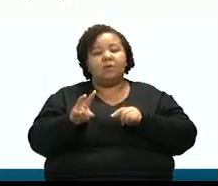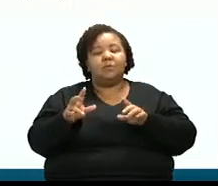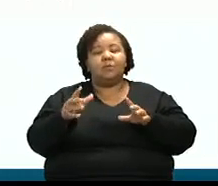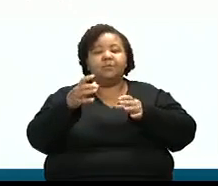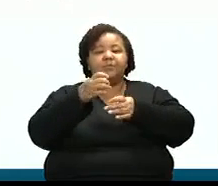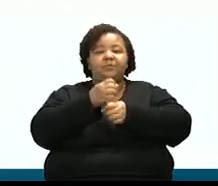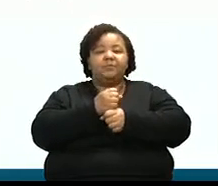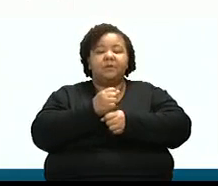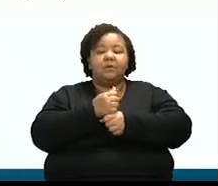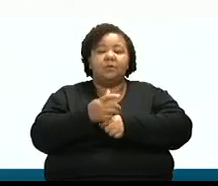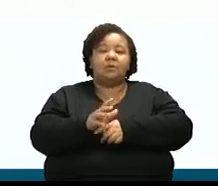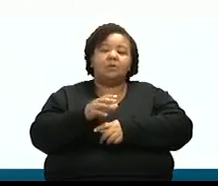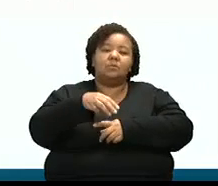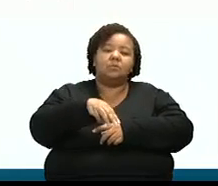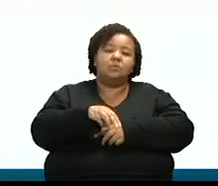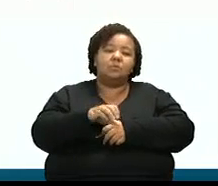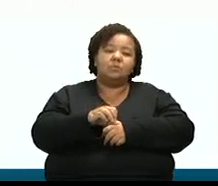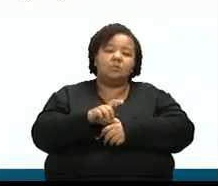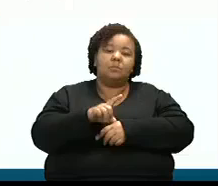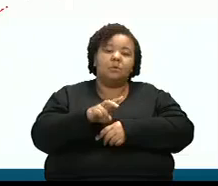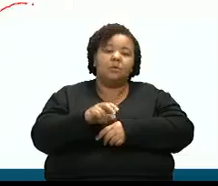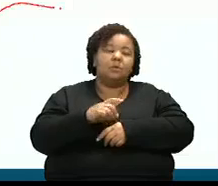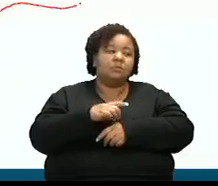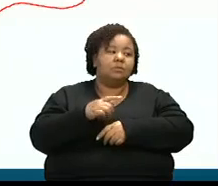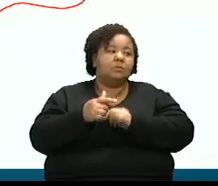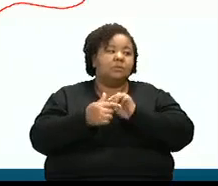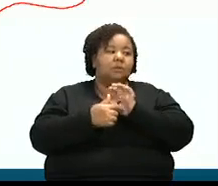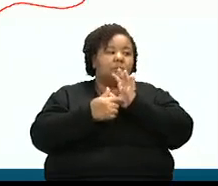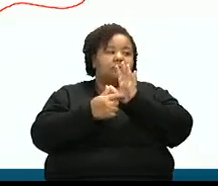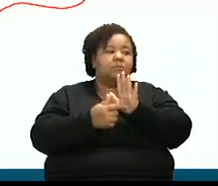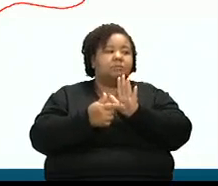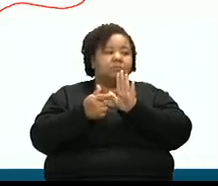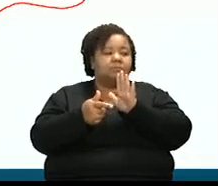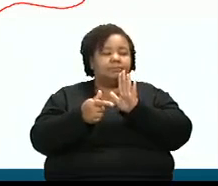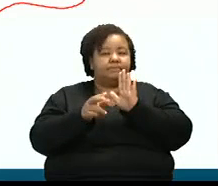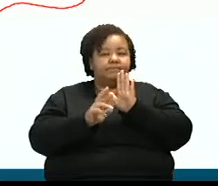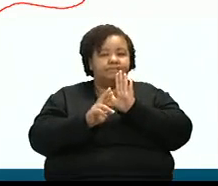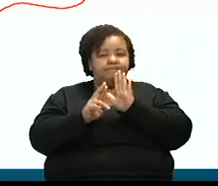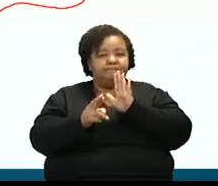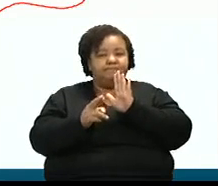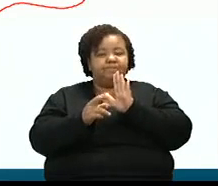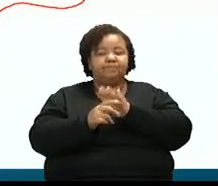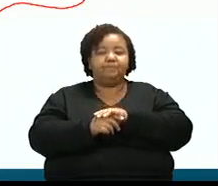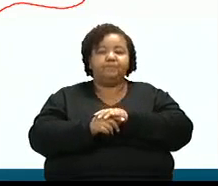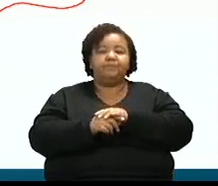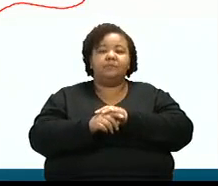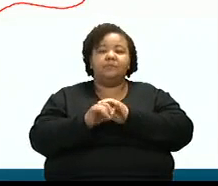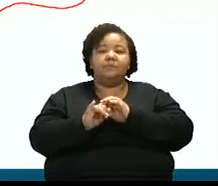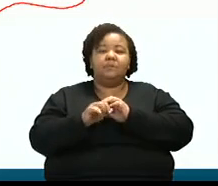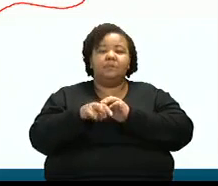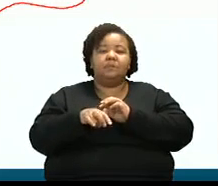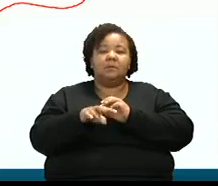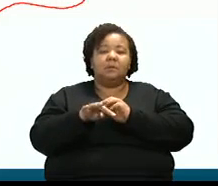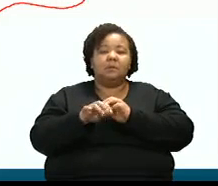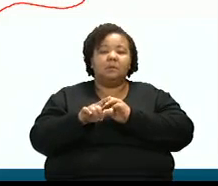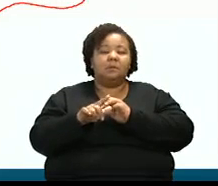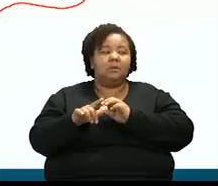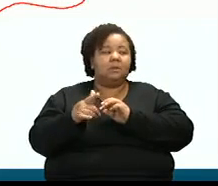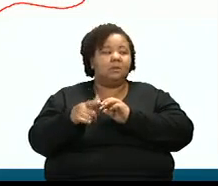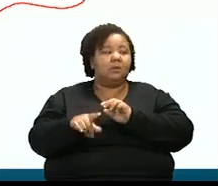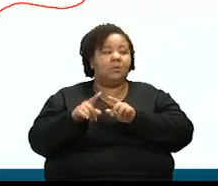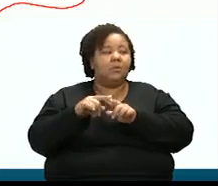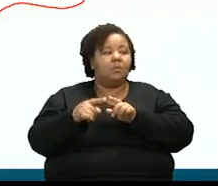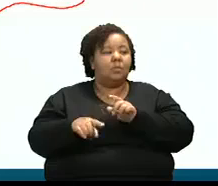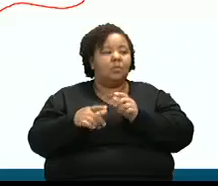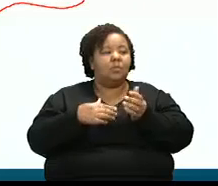Calculando o módulo desse vetor, nós vamos ter essa expressão, porque é no plano, a integral dessa expressão com